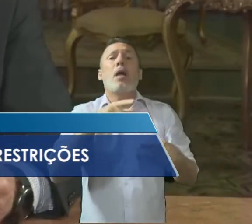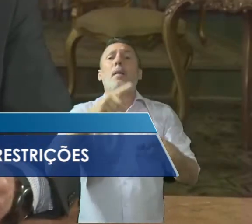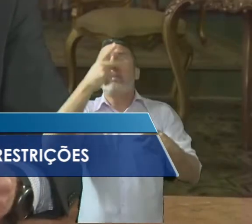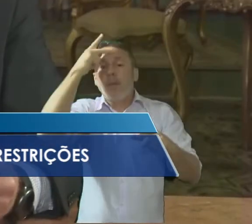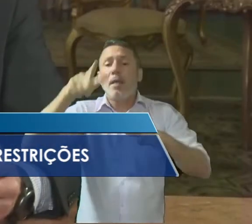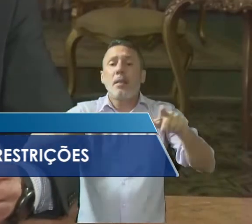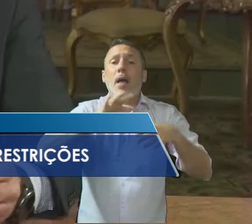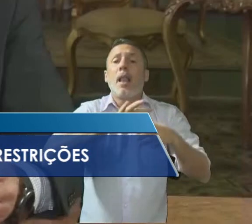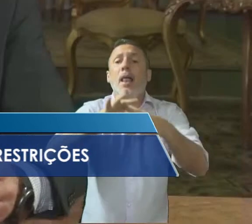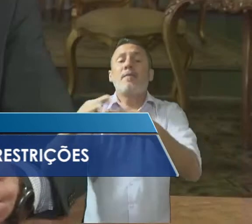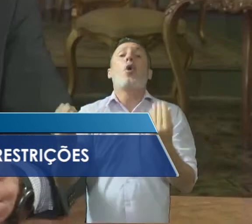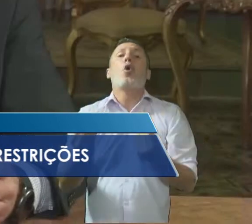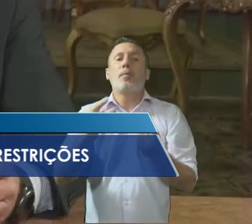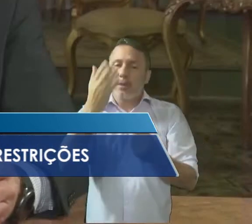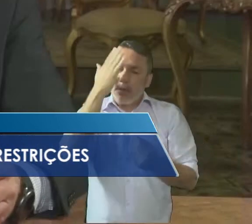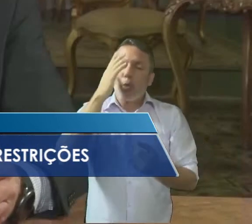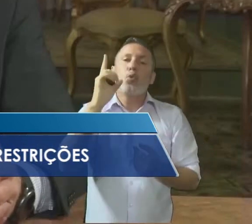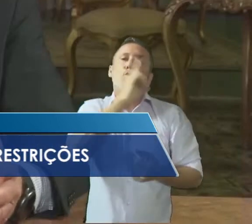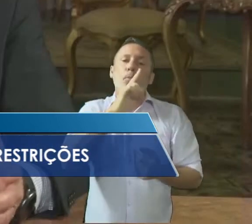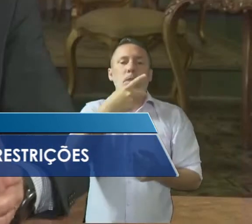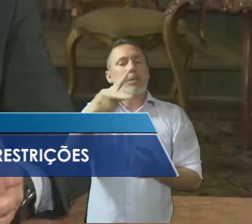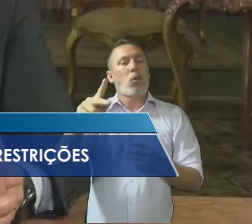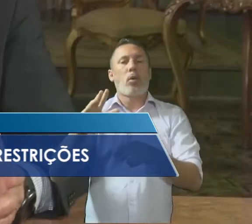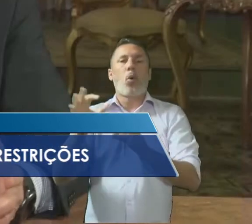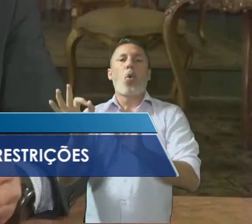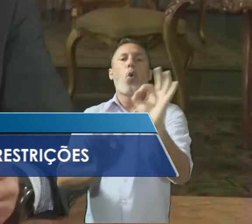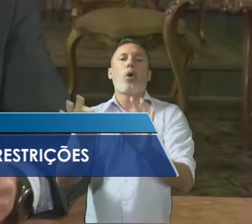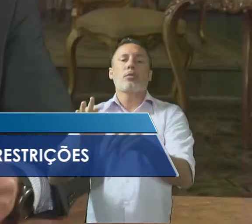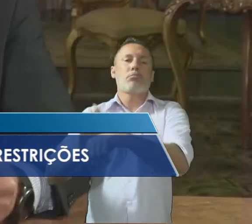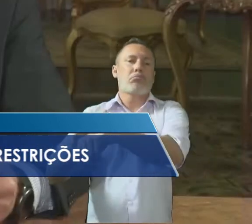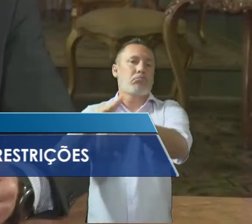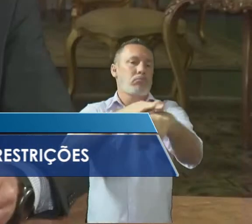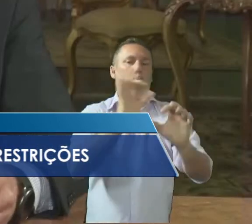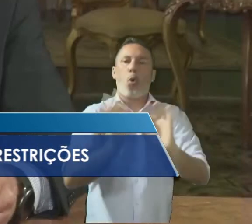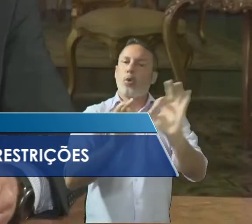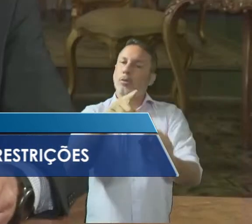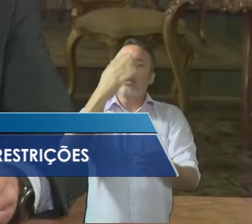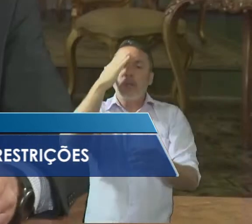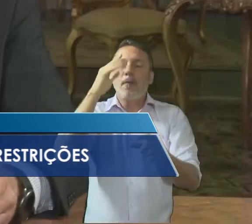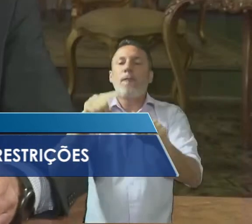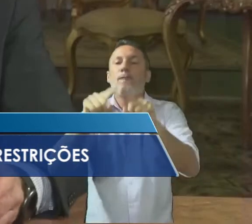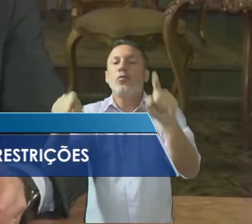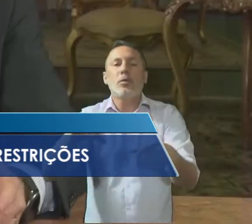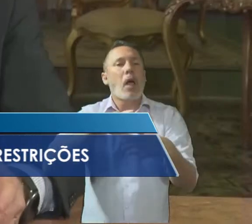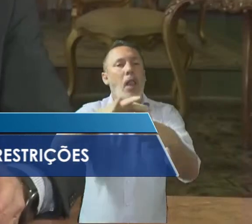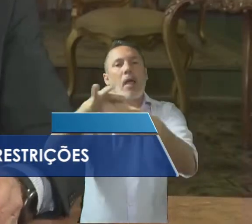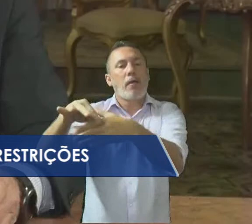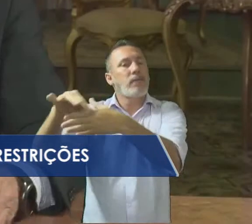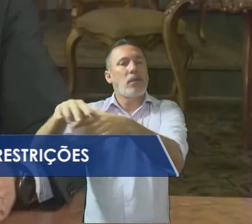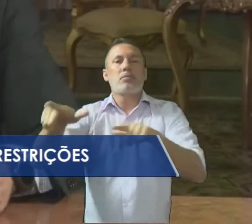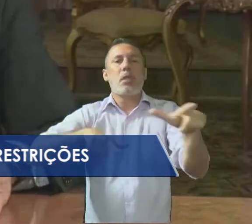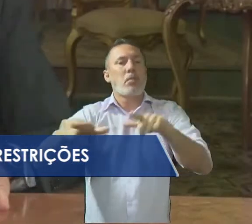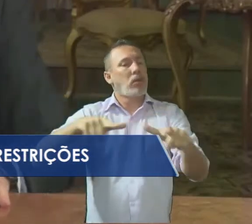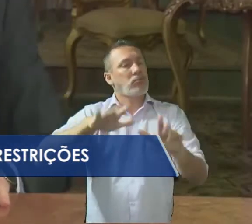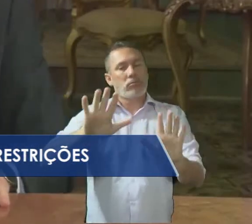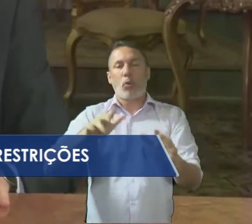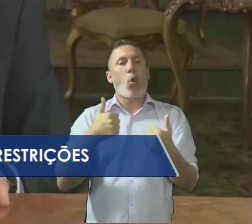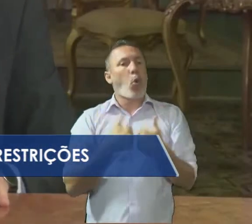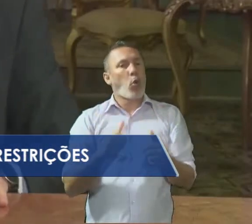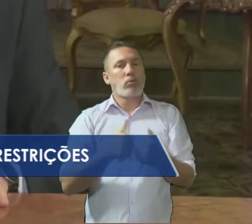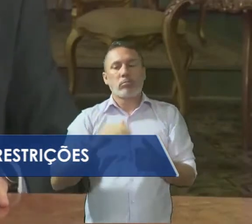é o domingo transporte dos seus trabalhadores estão cada cada atividade se organizará para